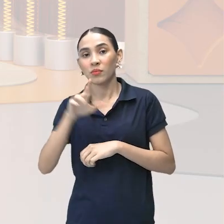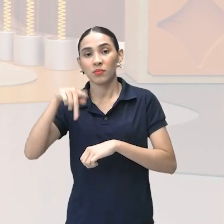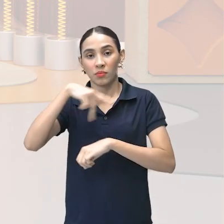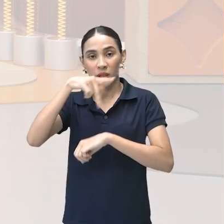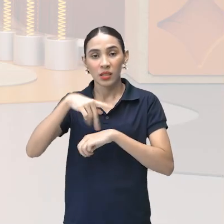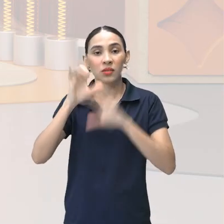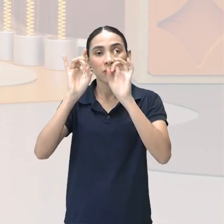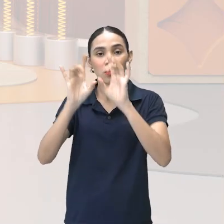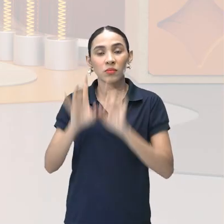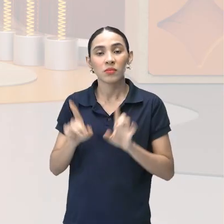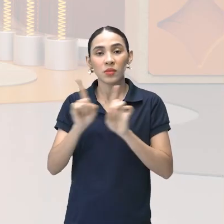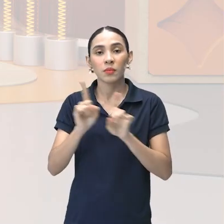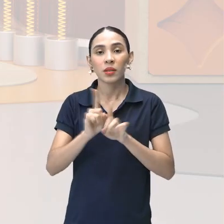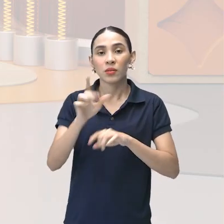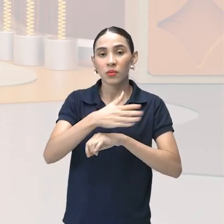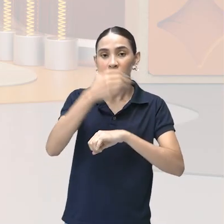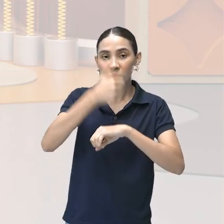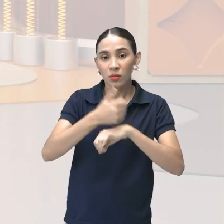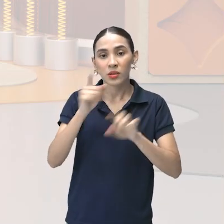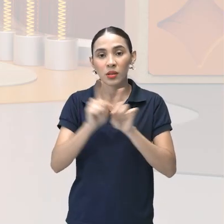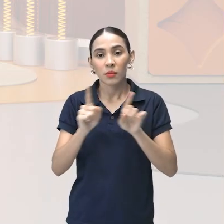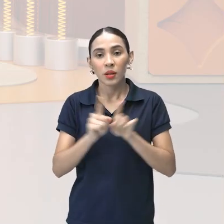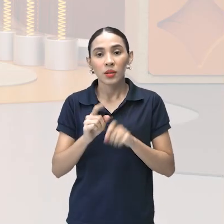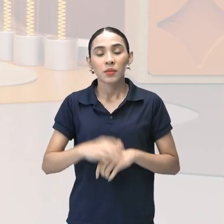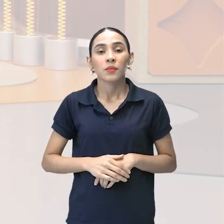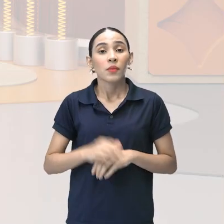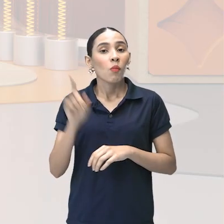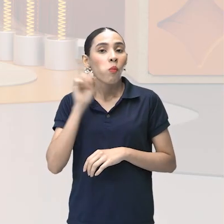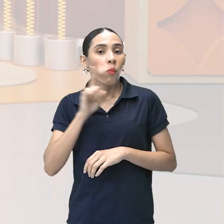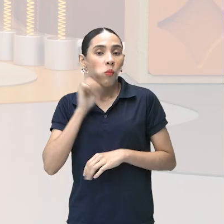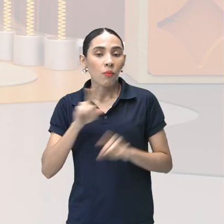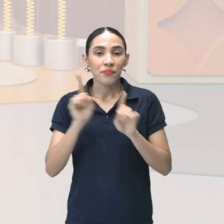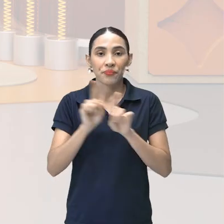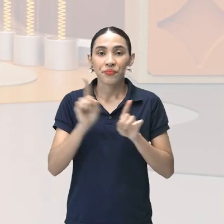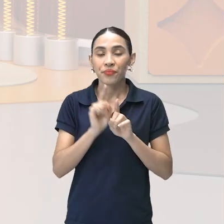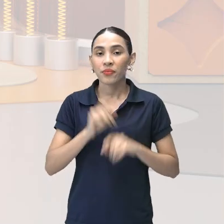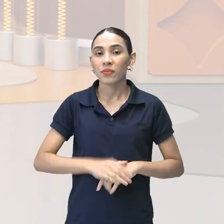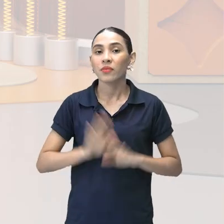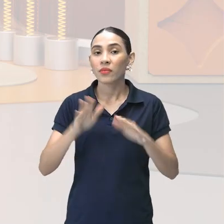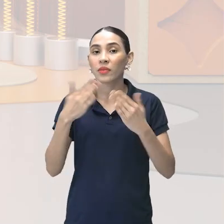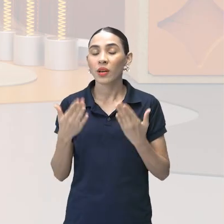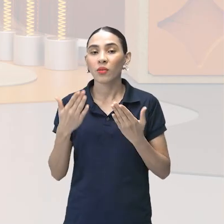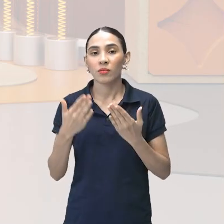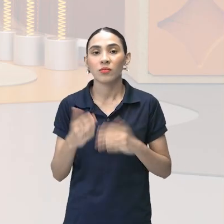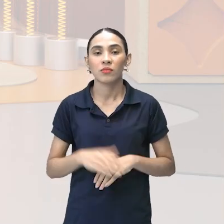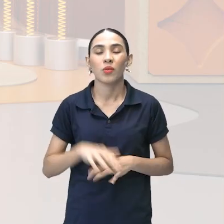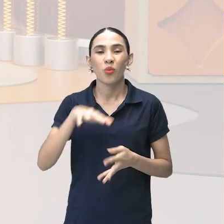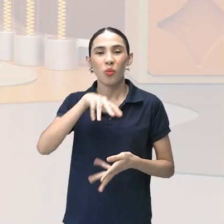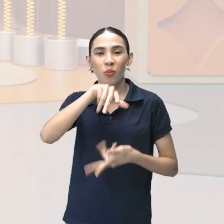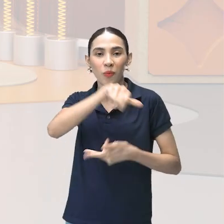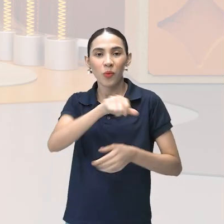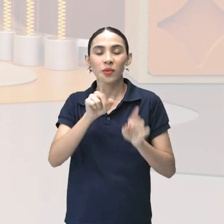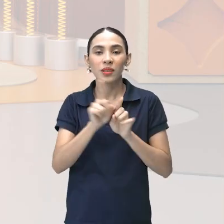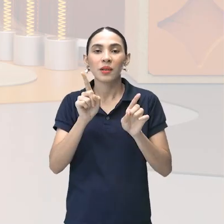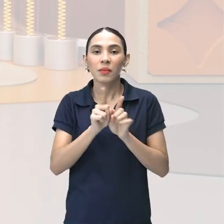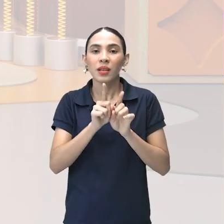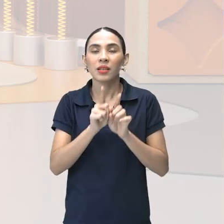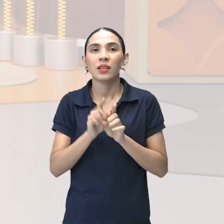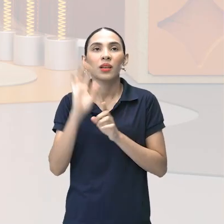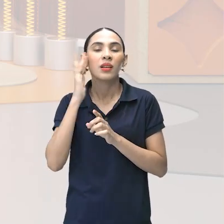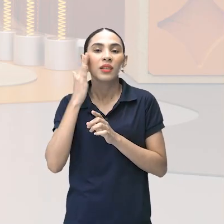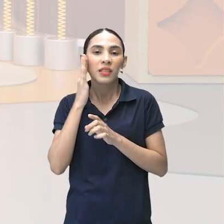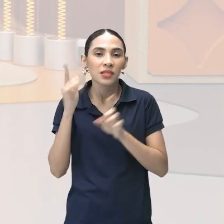Europa, em especial os países colonizadores, né? E os próprios Estados Unidos, né? Então, coloca-se o mundo, né? Entende-se o